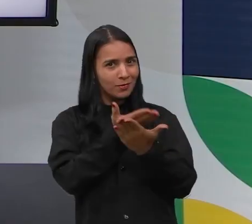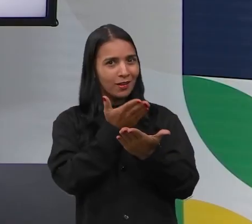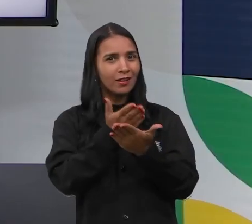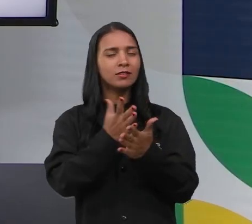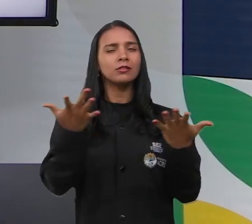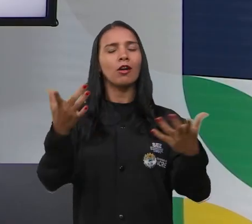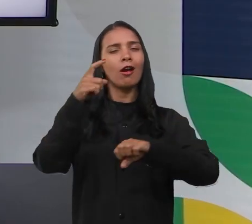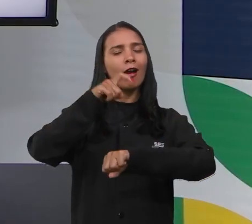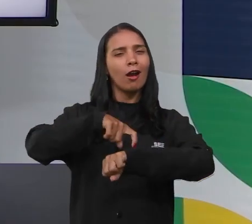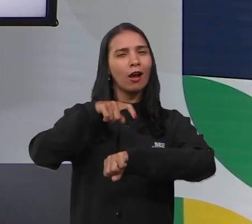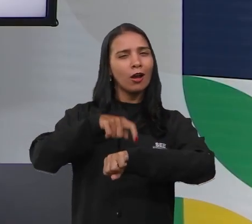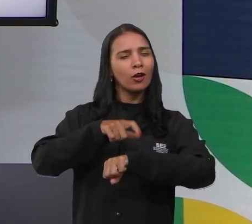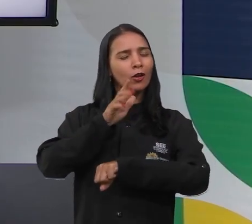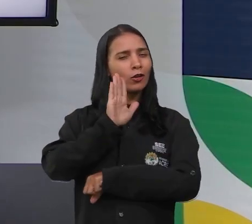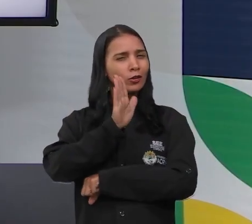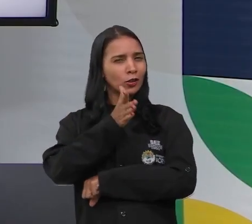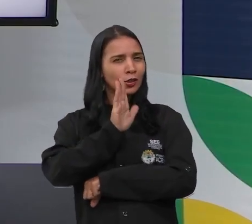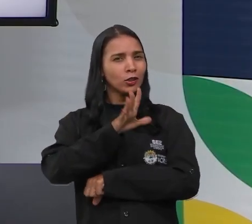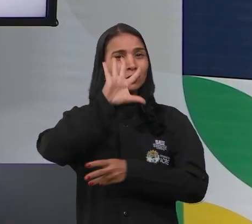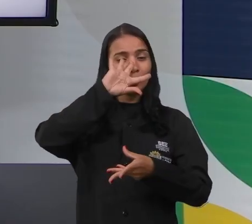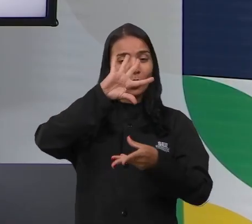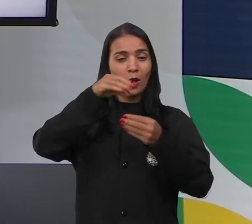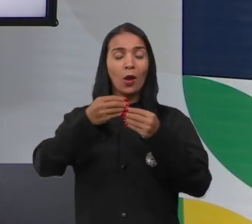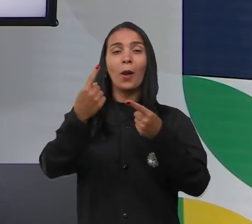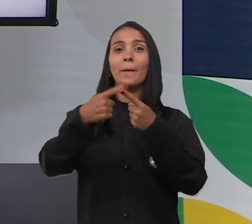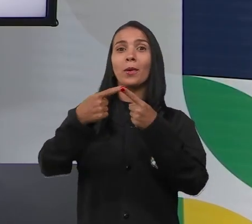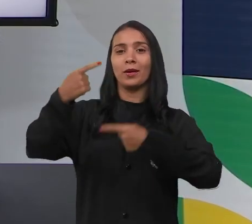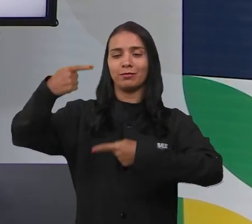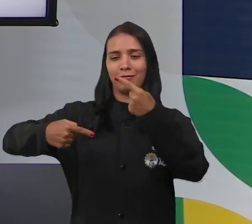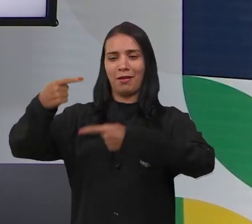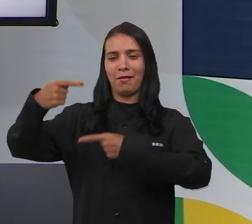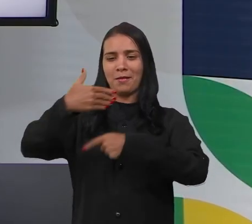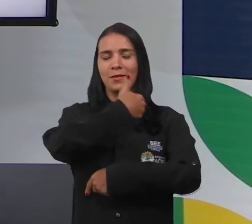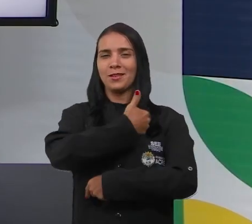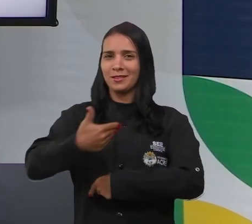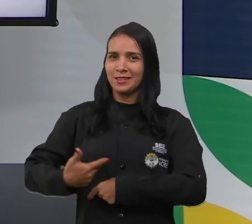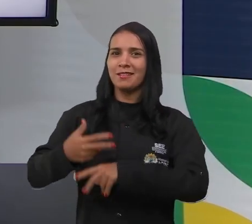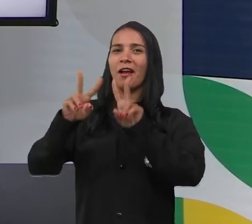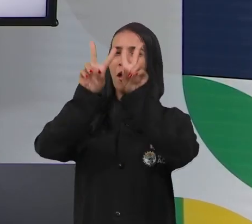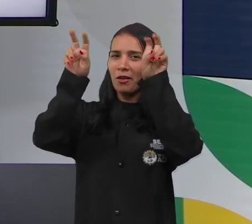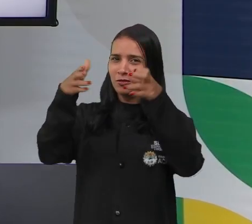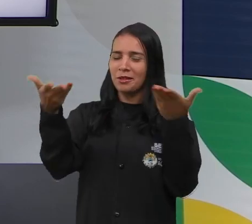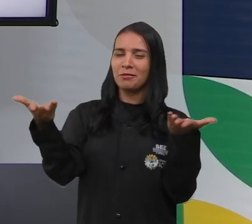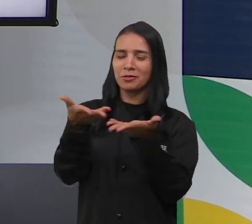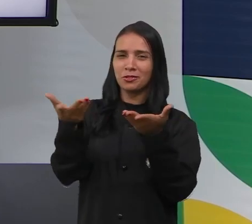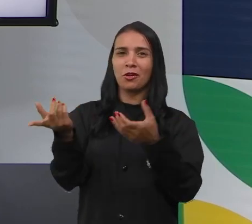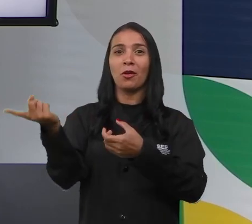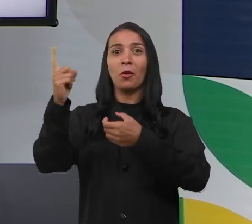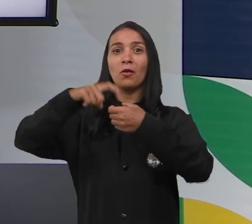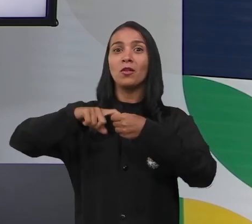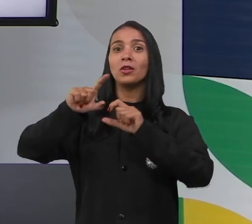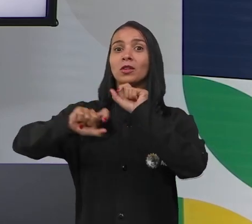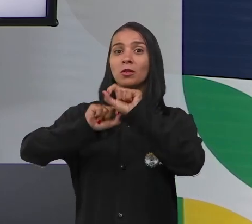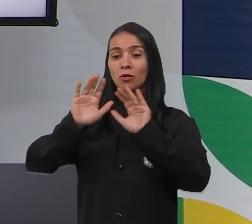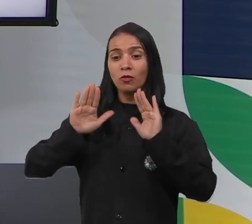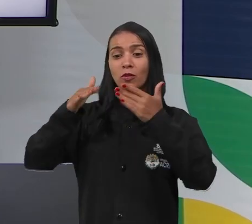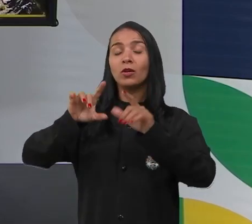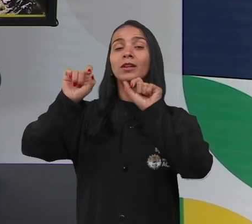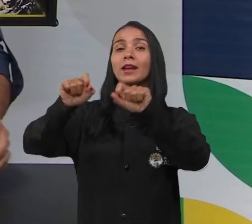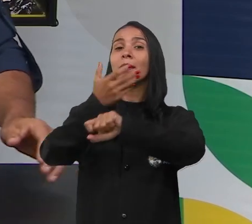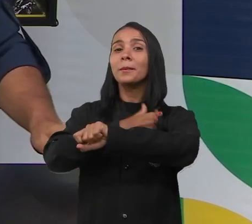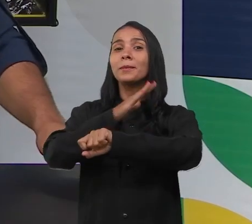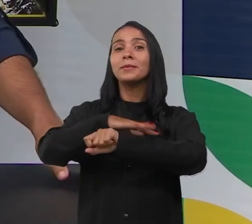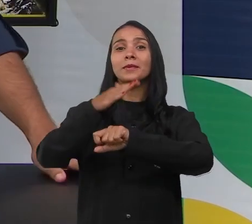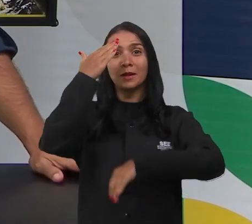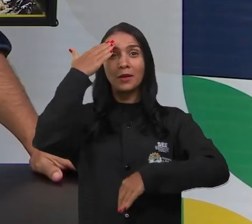mais concisa, porque a gente vai abordar as políticas públicas relacionadas e voltadas às práticas corporais. Tranquilo? Foca na tela que a gente